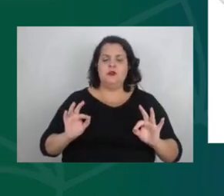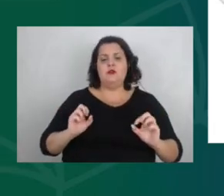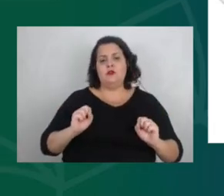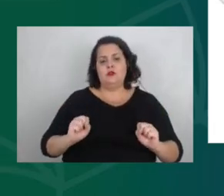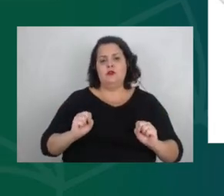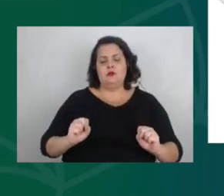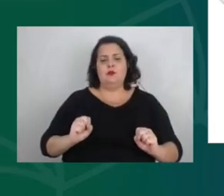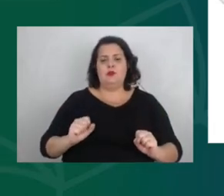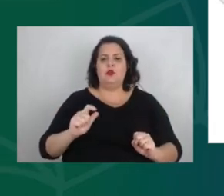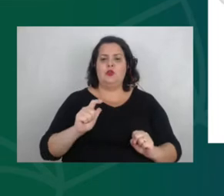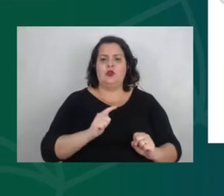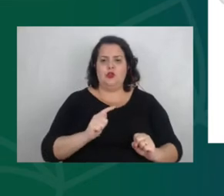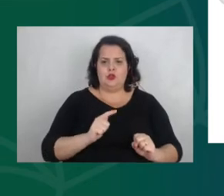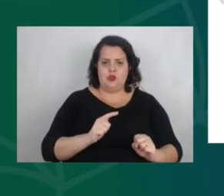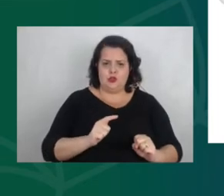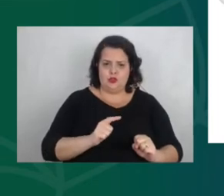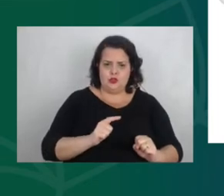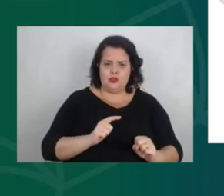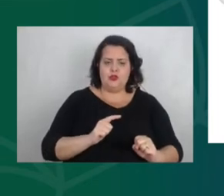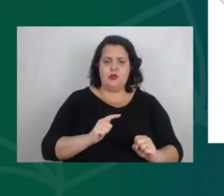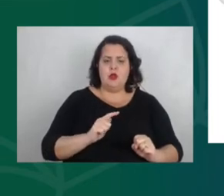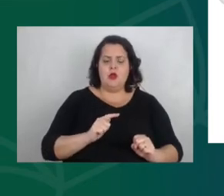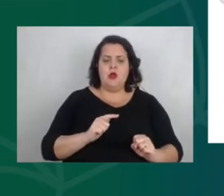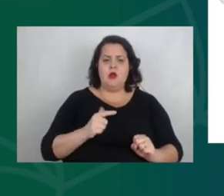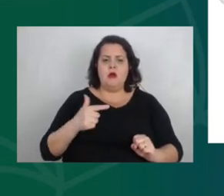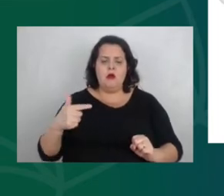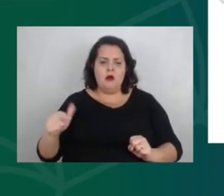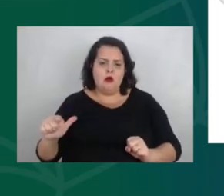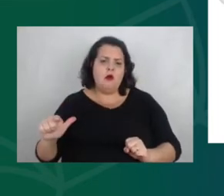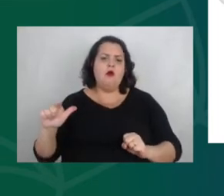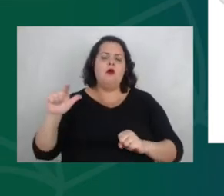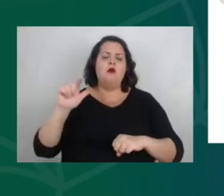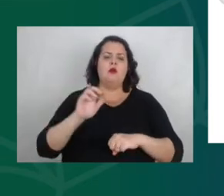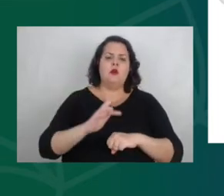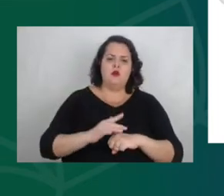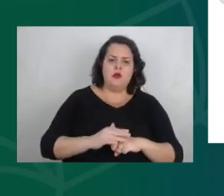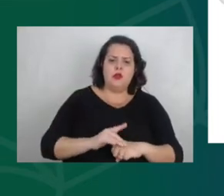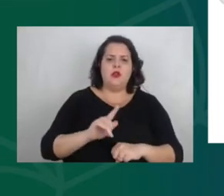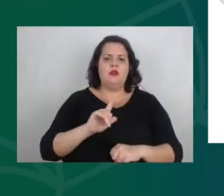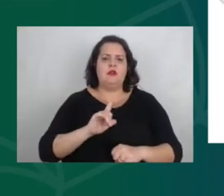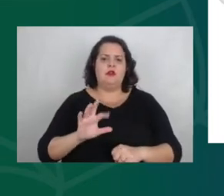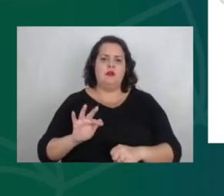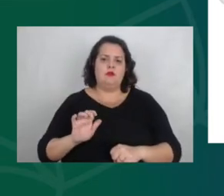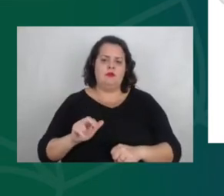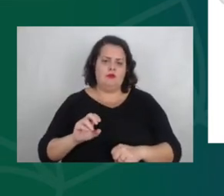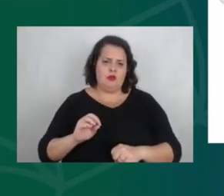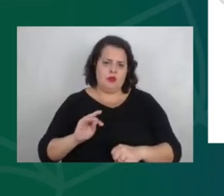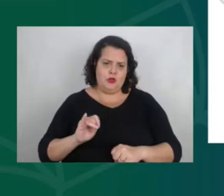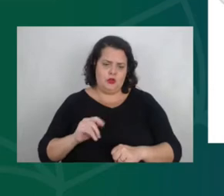uma proteína e, consequentemente, um fenótipo alterado da